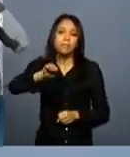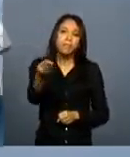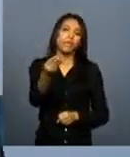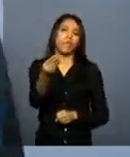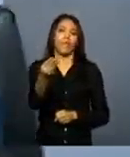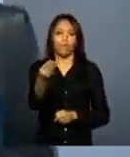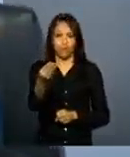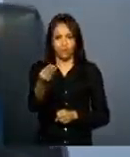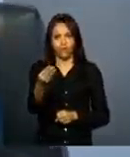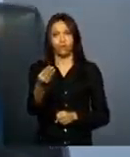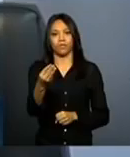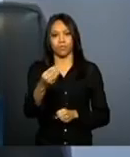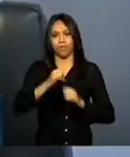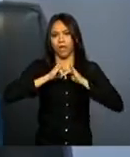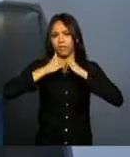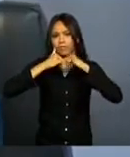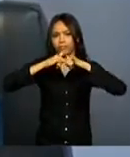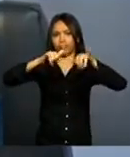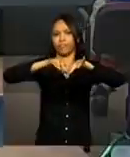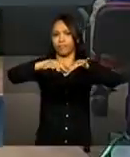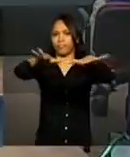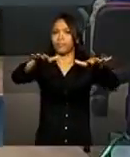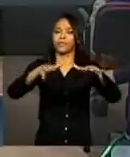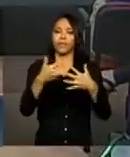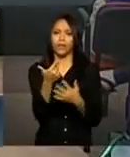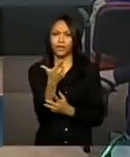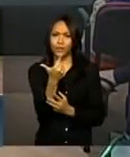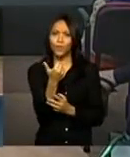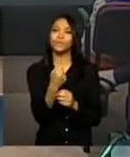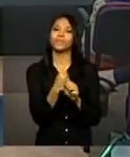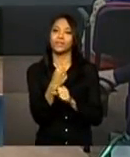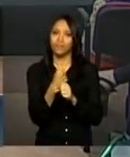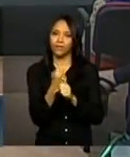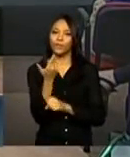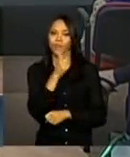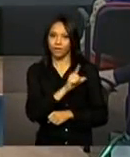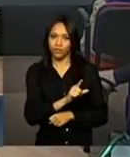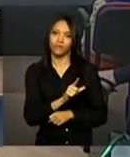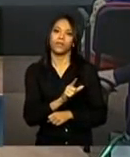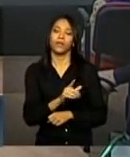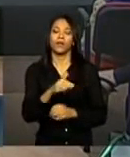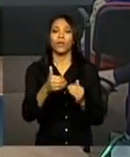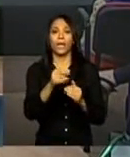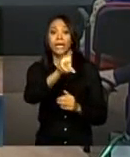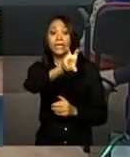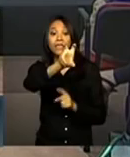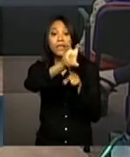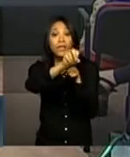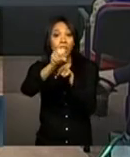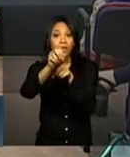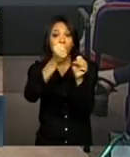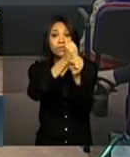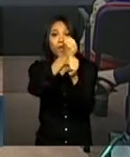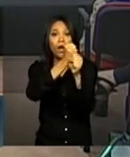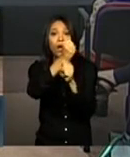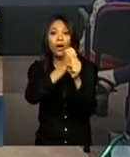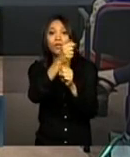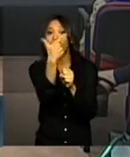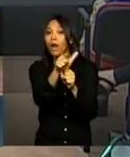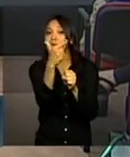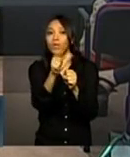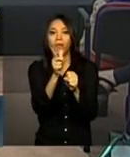metade da nossa história em 12 anos. Nós passamos 500 anos sem ter acesso à água